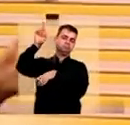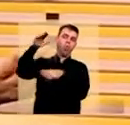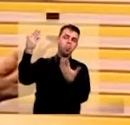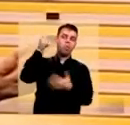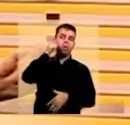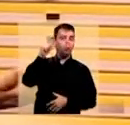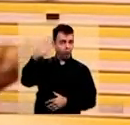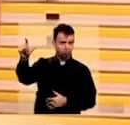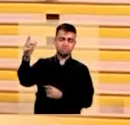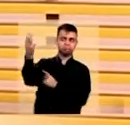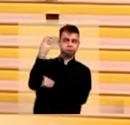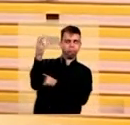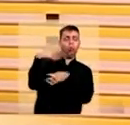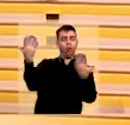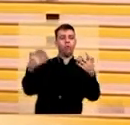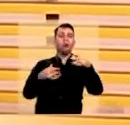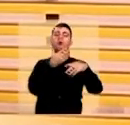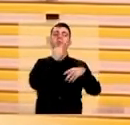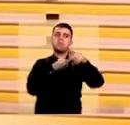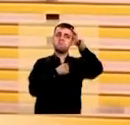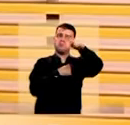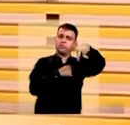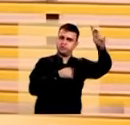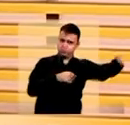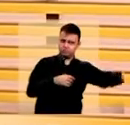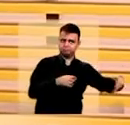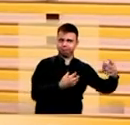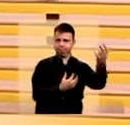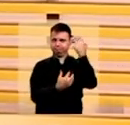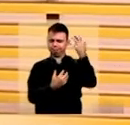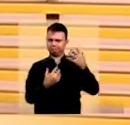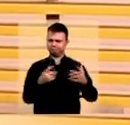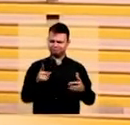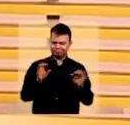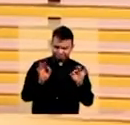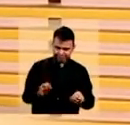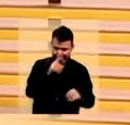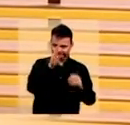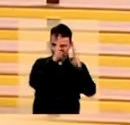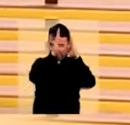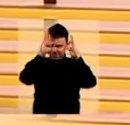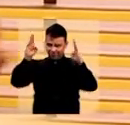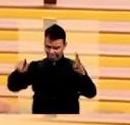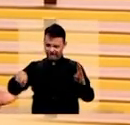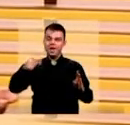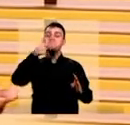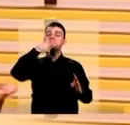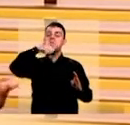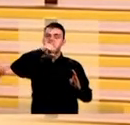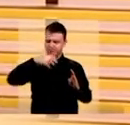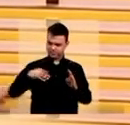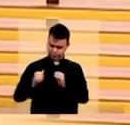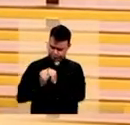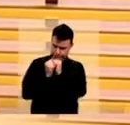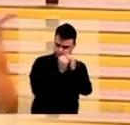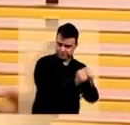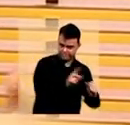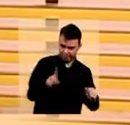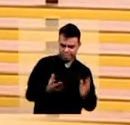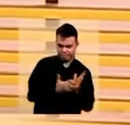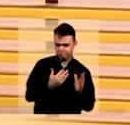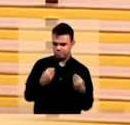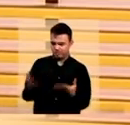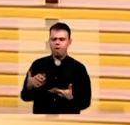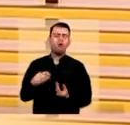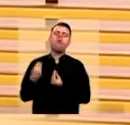responsável feminina e depois por um professor. Lá na biblioteca, você sente isso? São as mães que levam essas crianças para lá, que apresentam